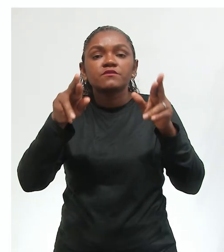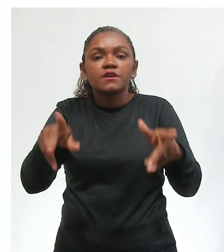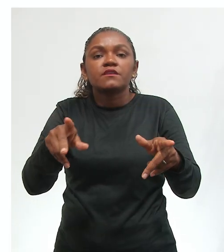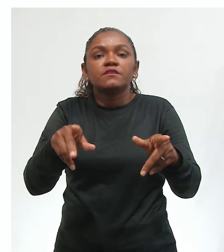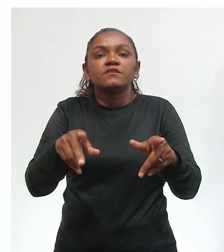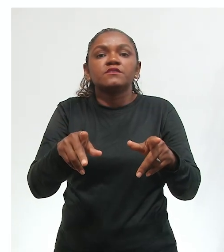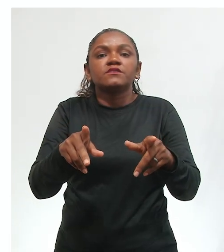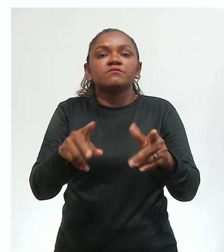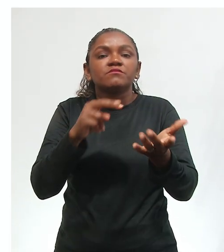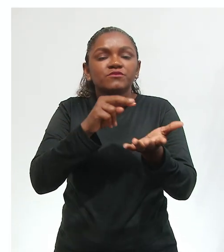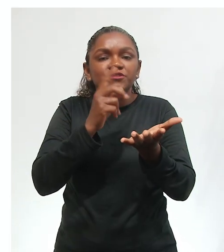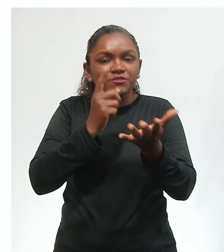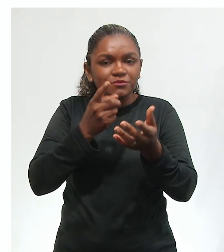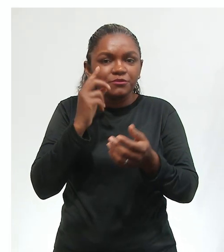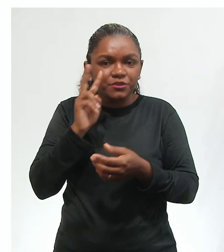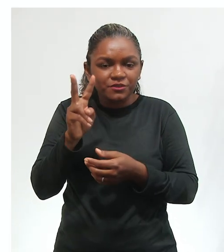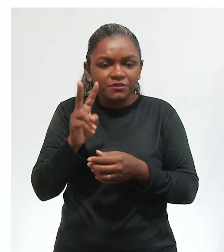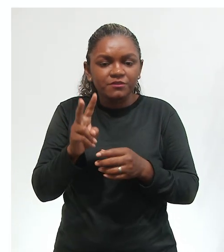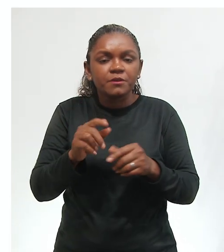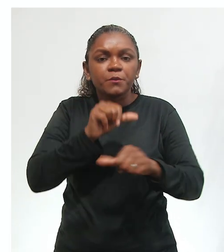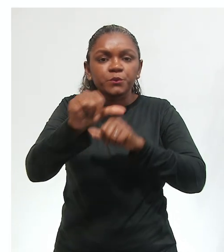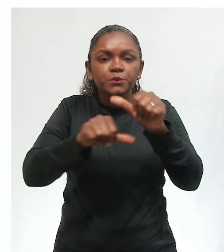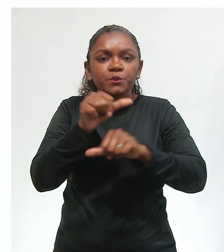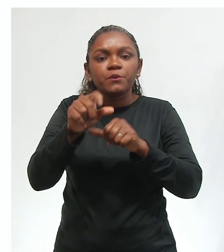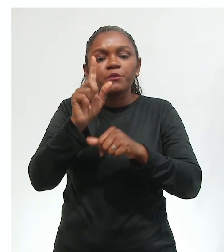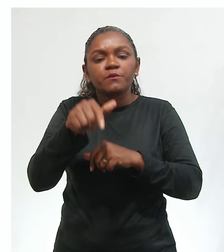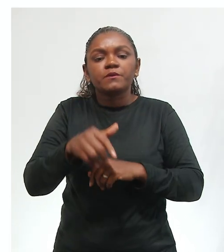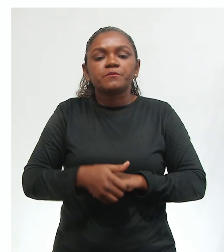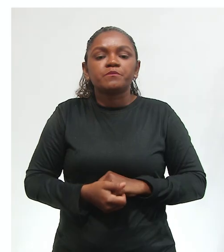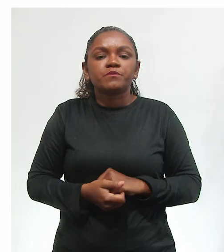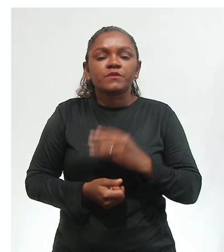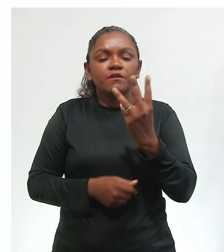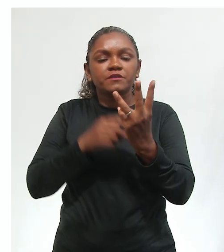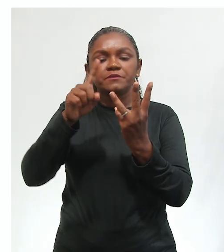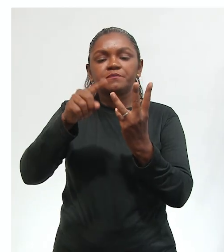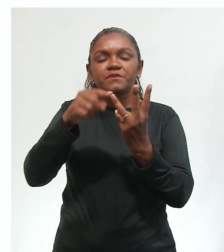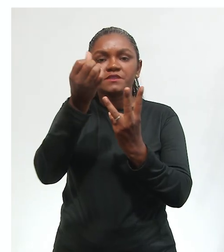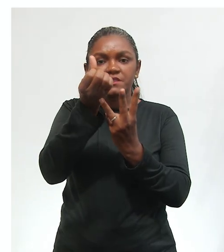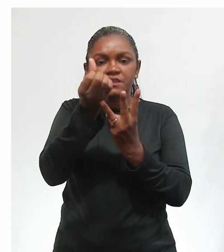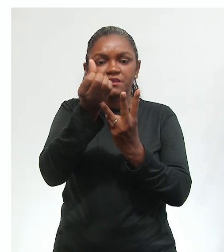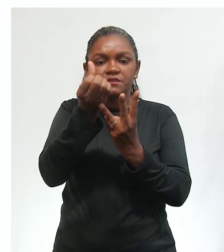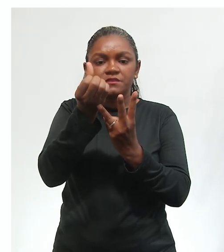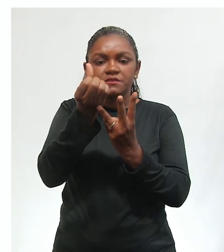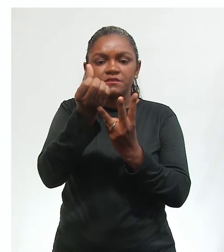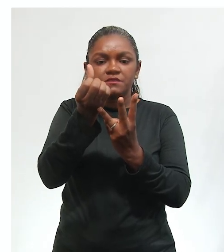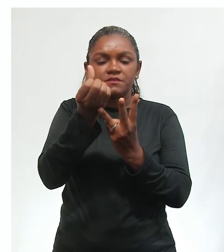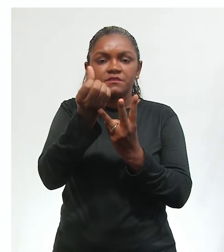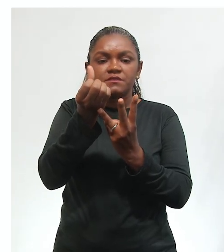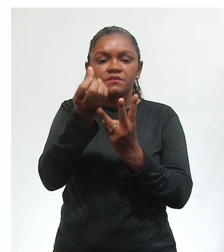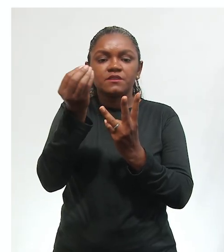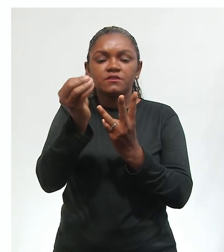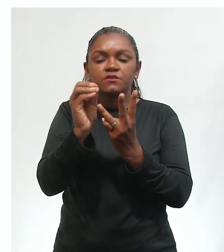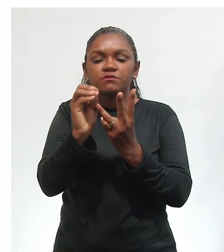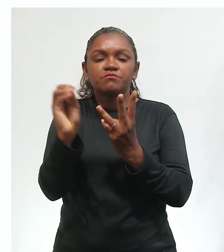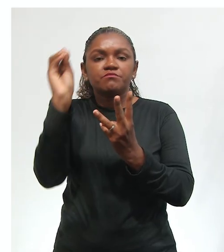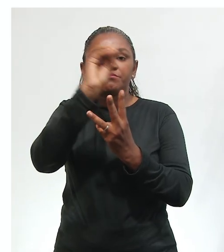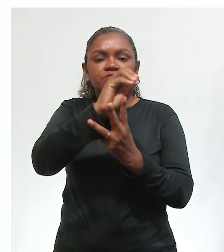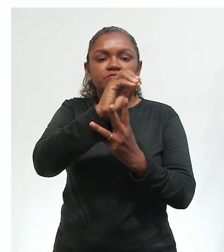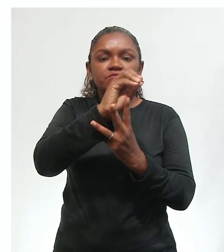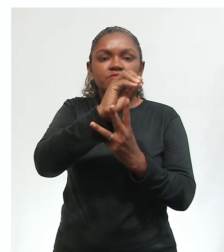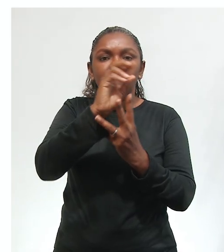matemática posiciona e muda tudo. Esse 6, aqui nesse primeiro número, ele está aparecendo